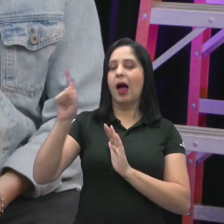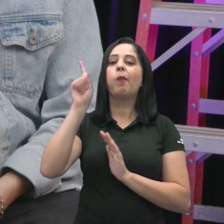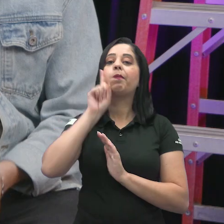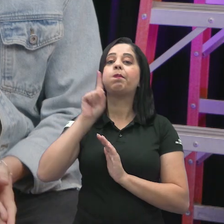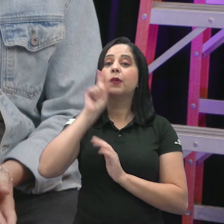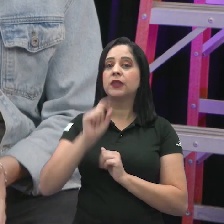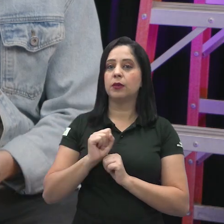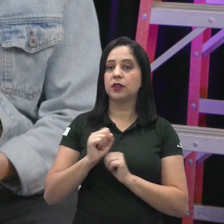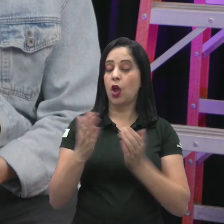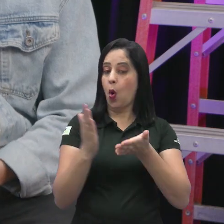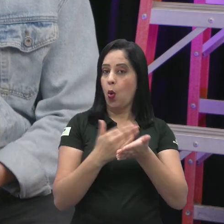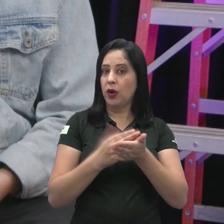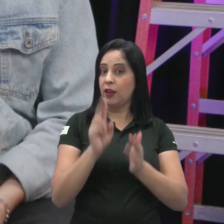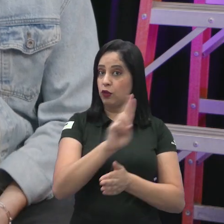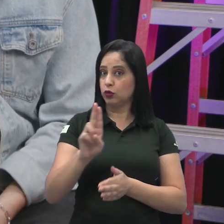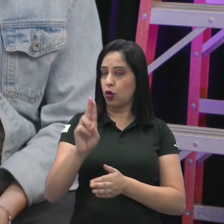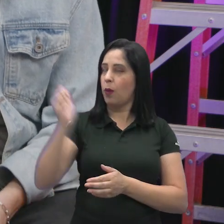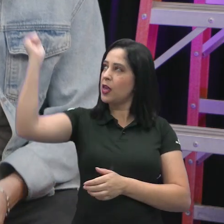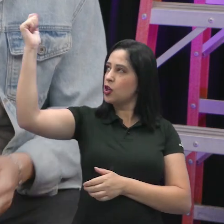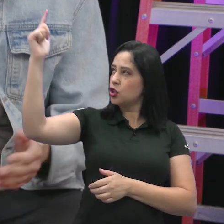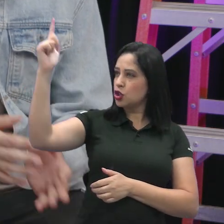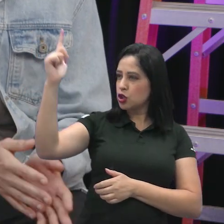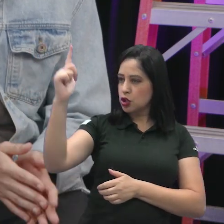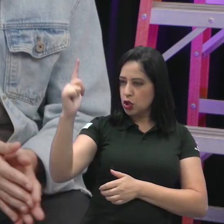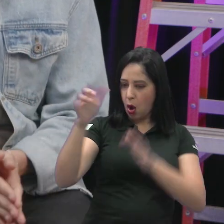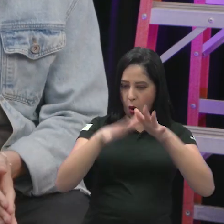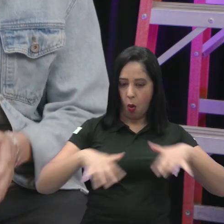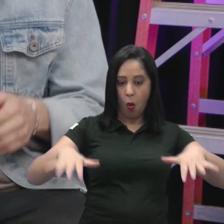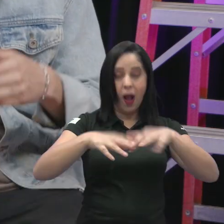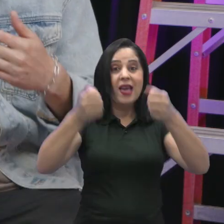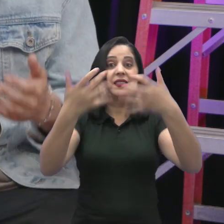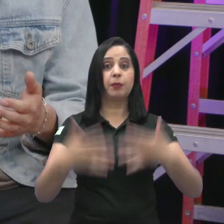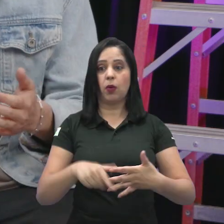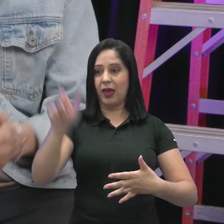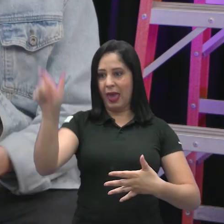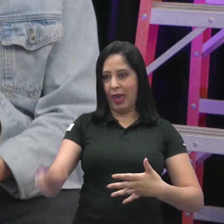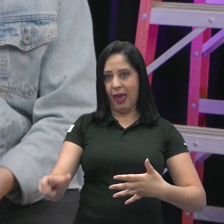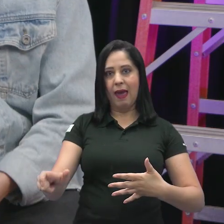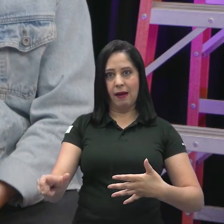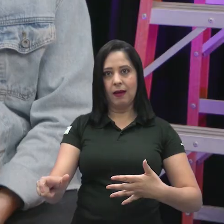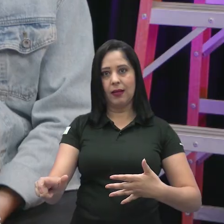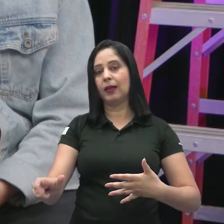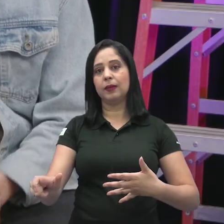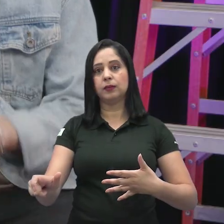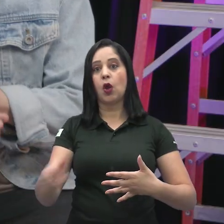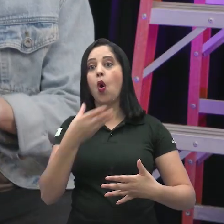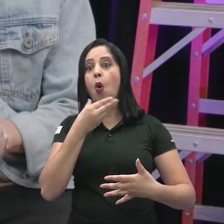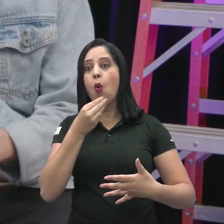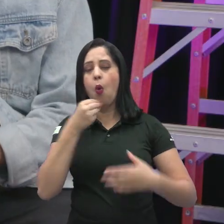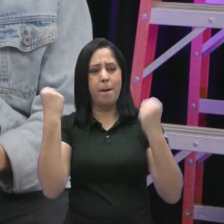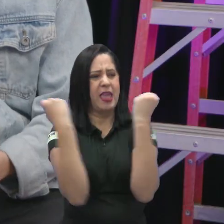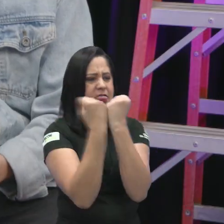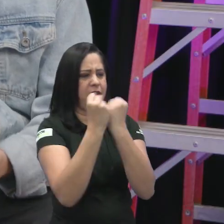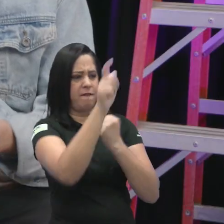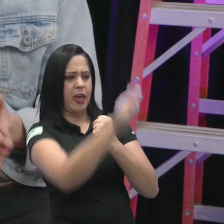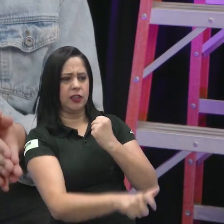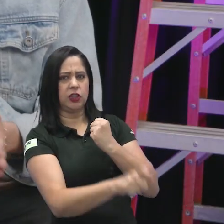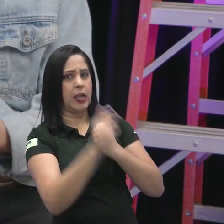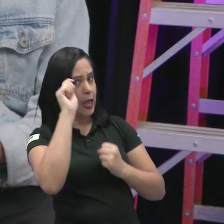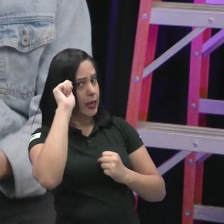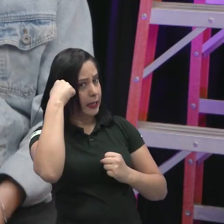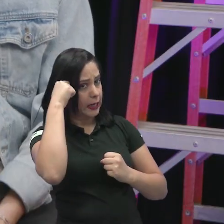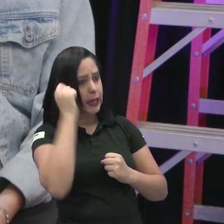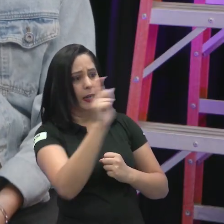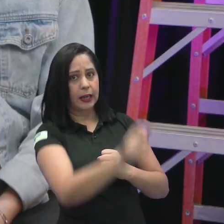Lee. O livro O Sol é para Todos conta a história de uma menina branca que vê seu pai, um advogado, arriscar tudo para defender um homem